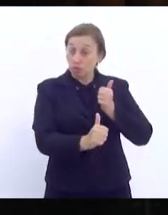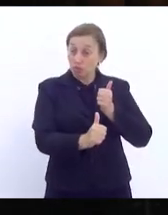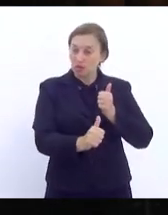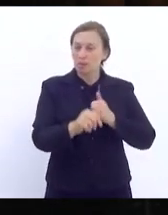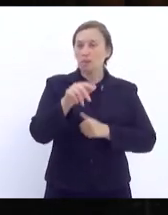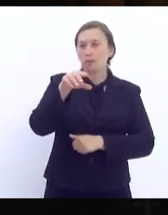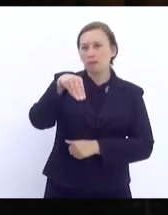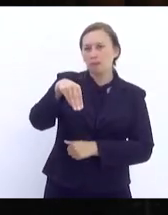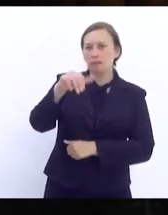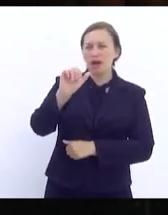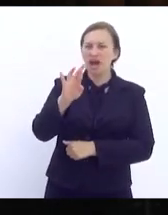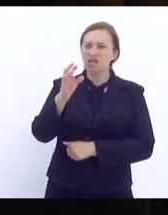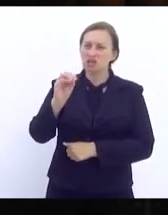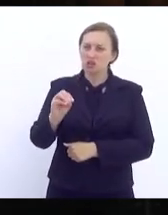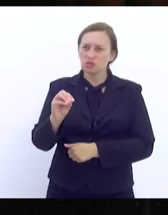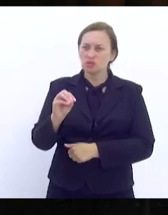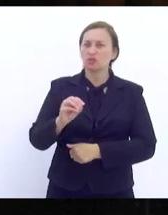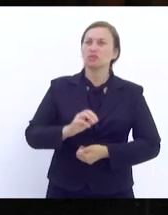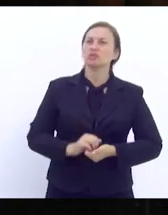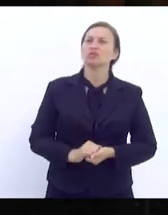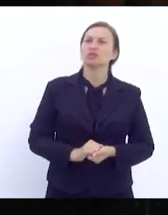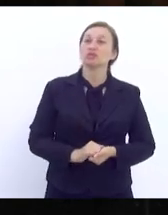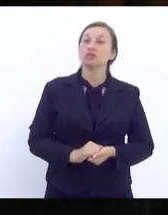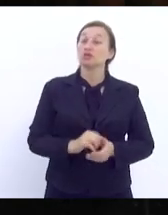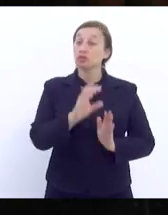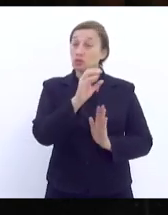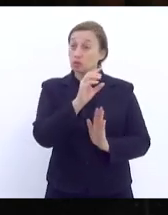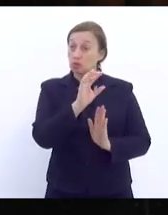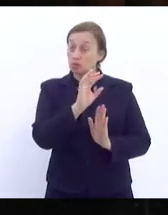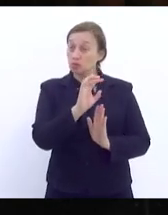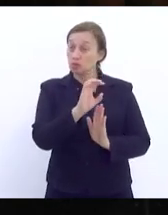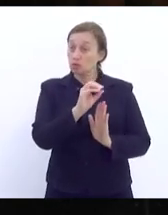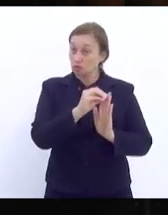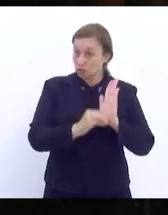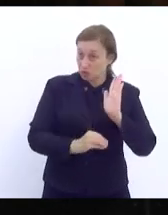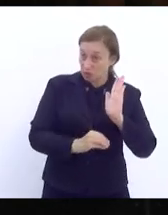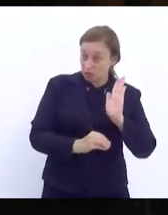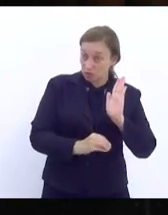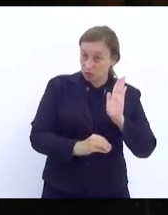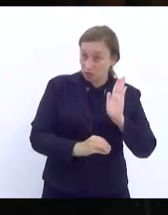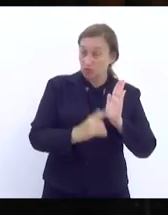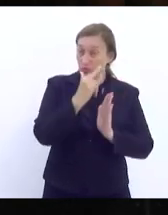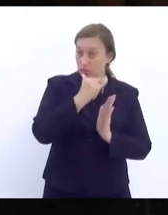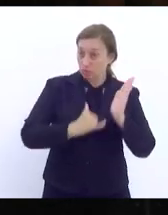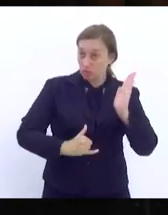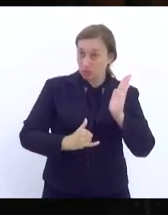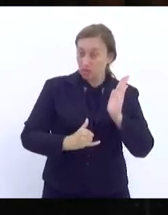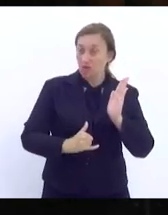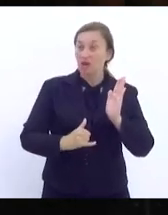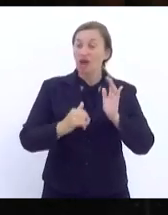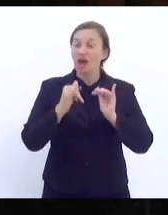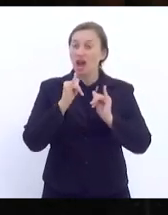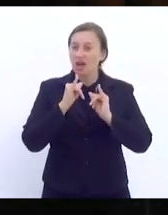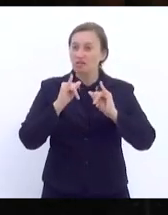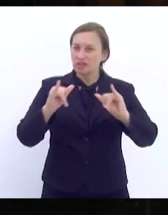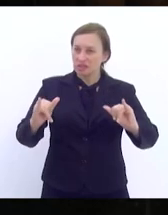França o seguinte documento primeiro avisando dessa operação absolutamente